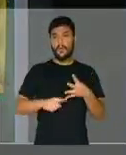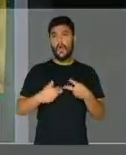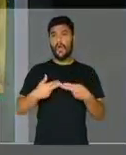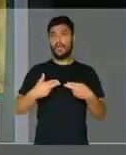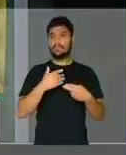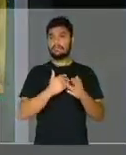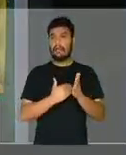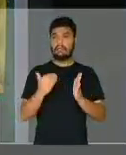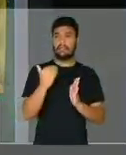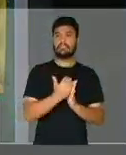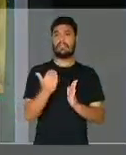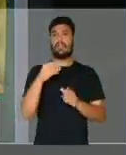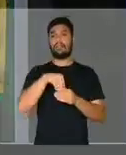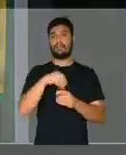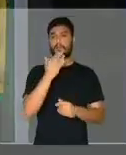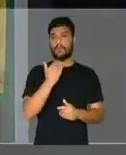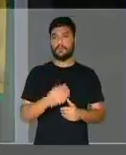fazem.